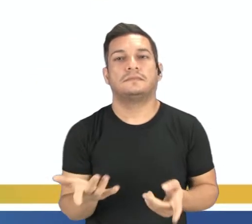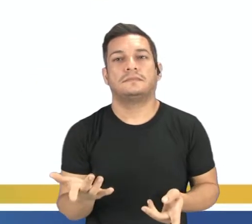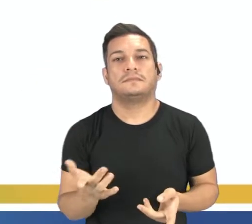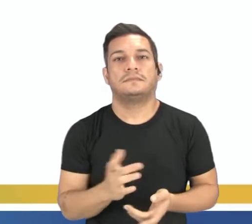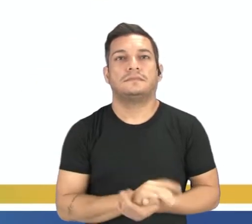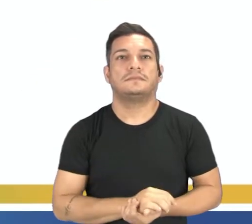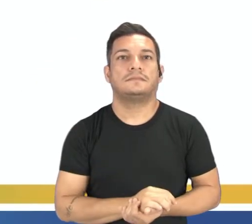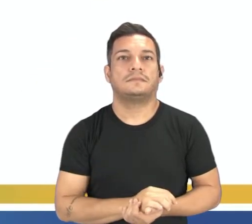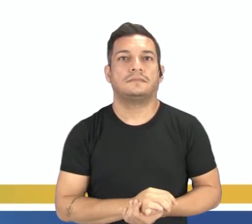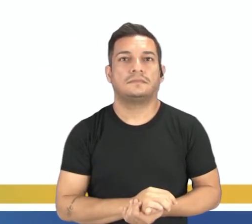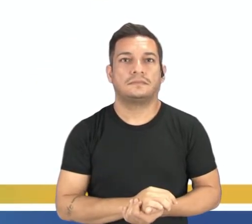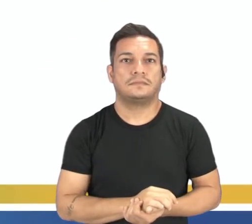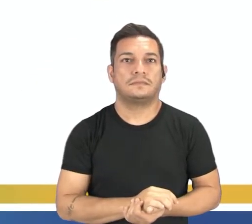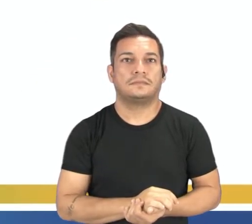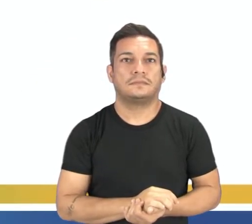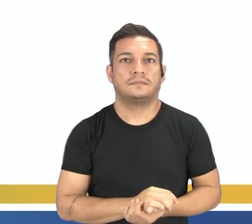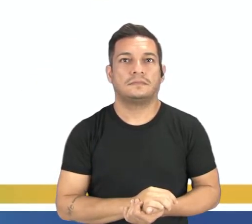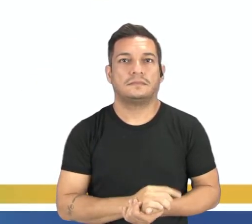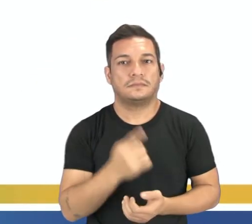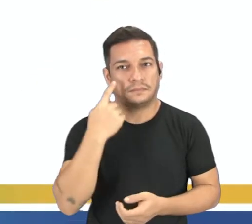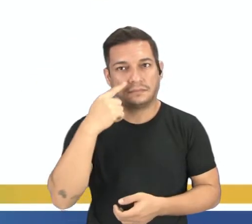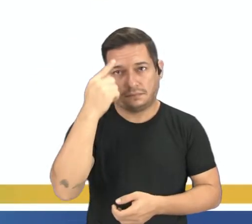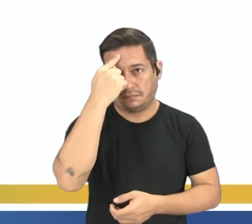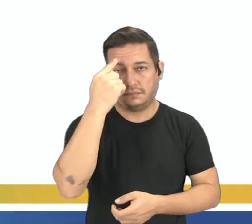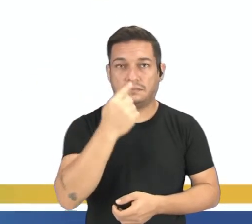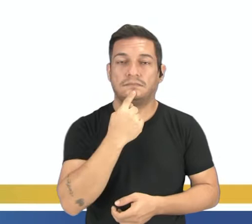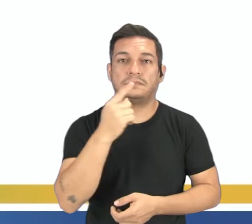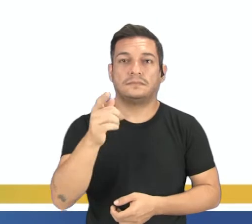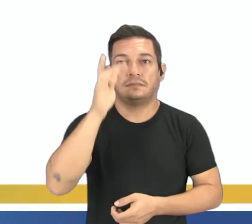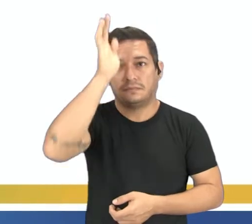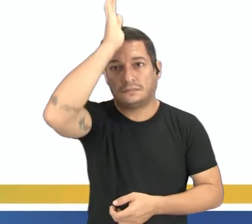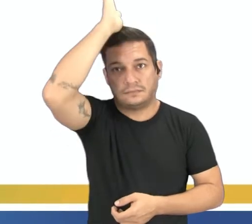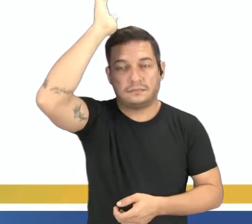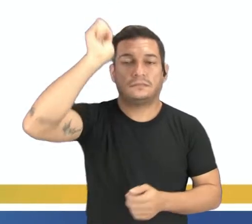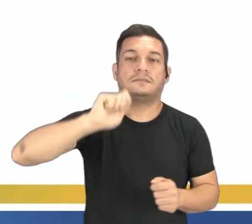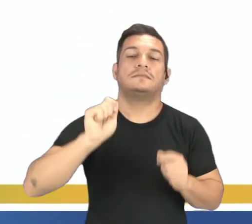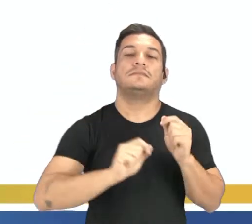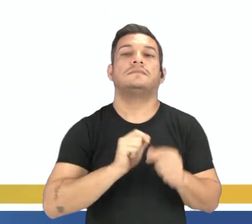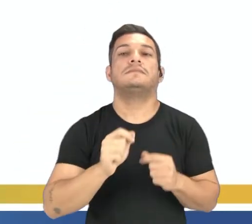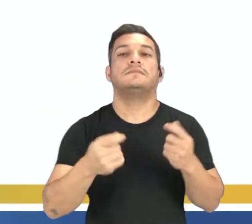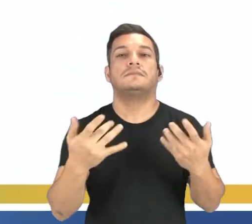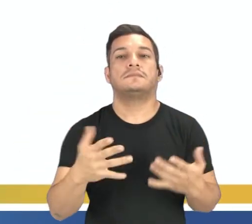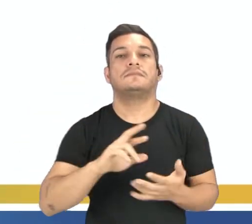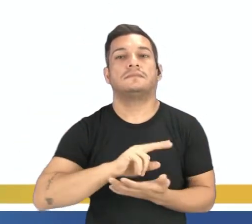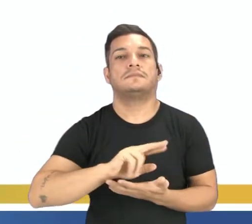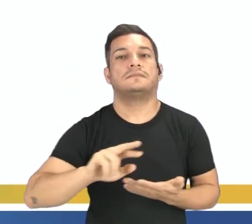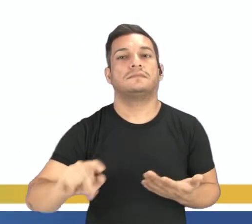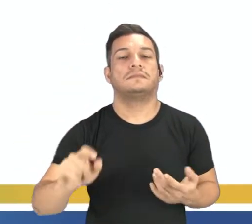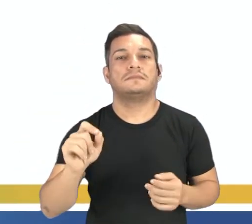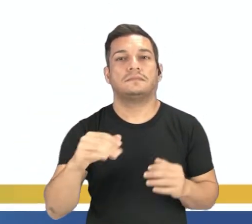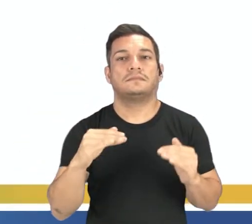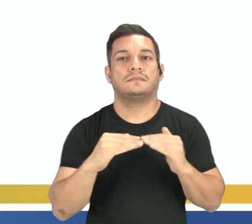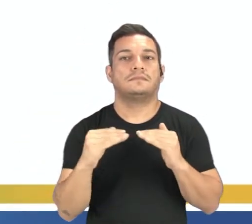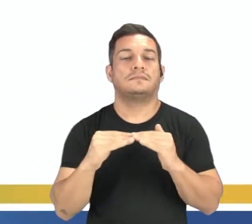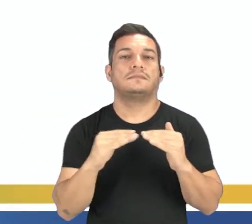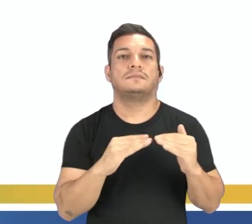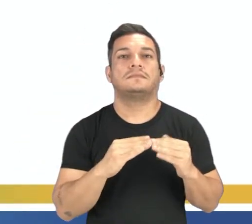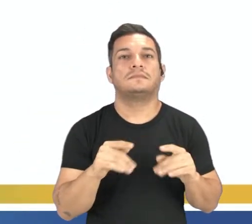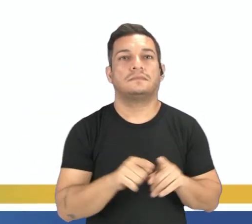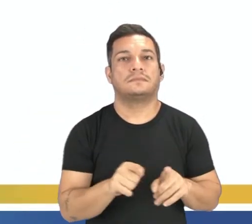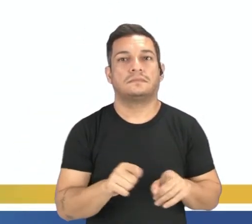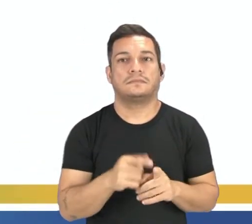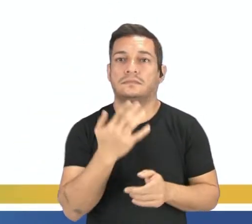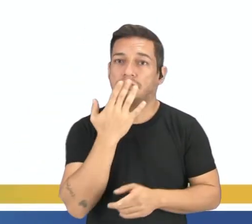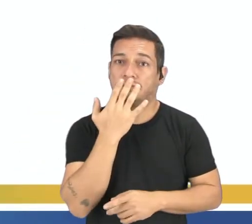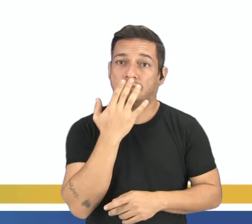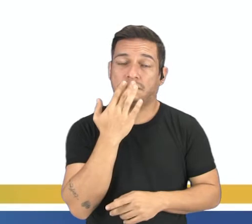dos galináceos, digamos assim. Essa crista ela pode ser determinada por diferentes padrões, né, de